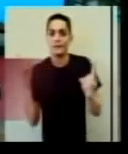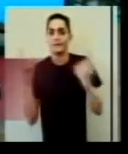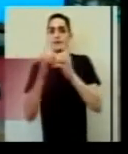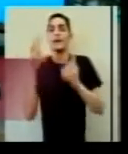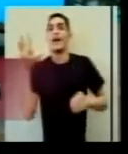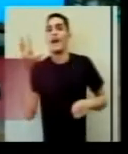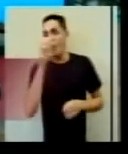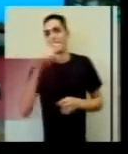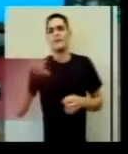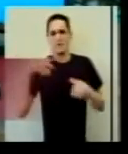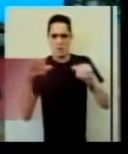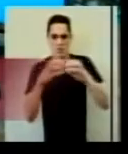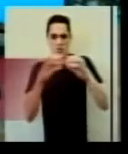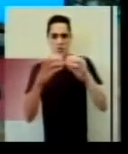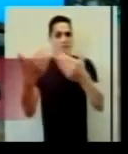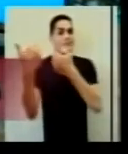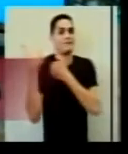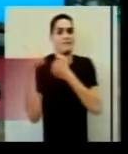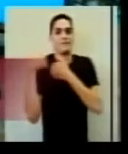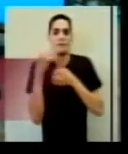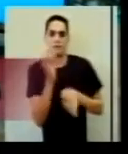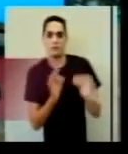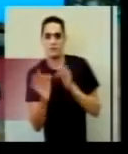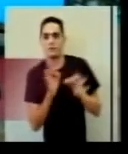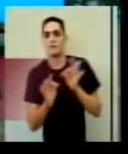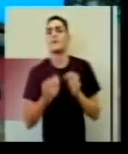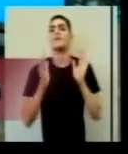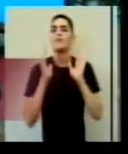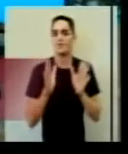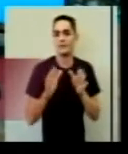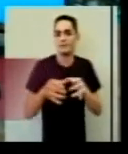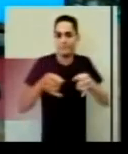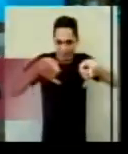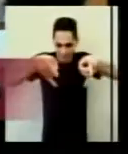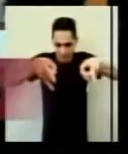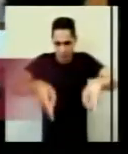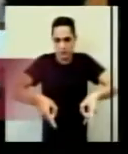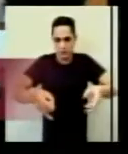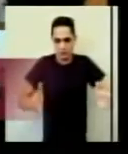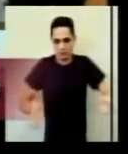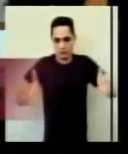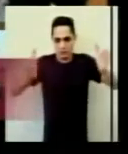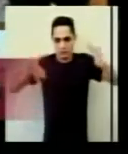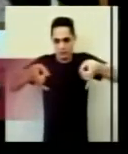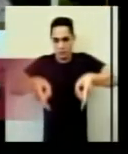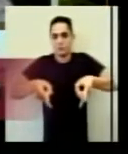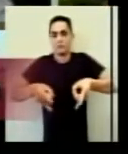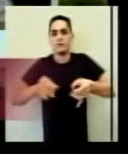Aqui, então, é um paciente, por exemplo, que está precisando de uma urgência. Nós temos toda uma